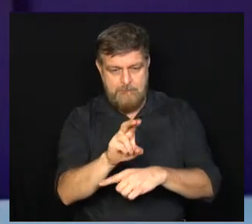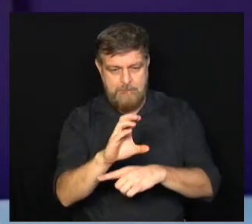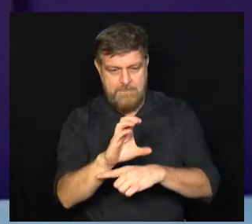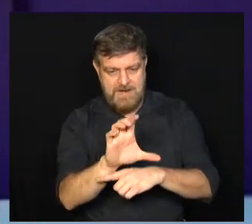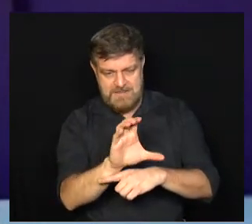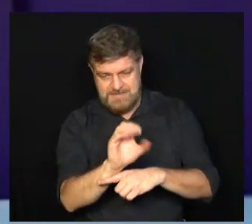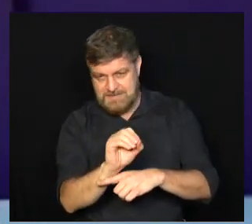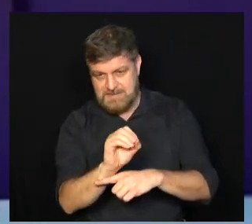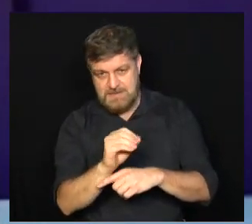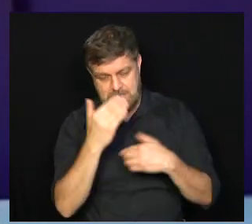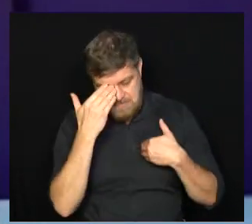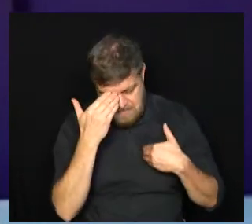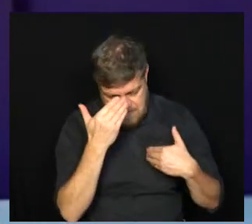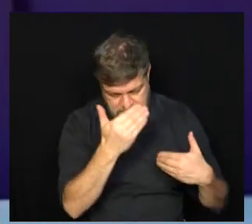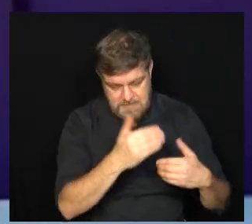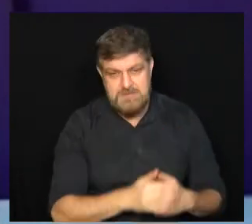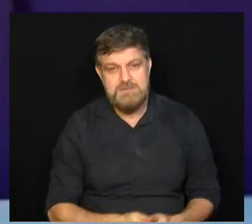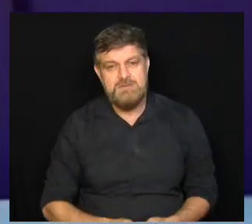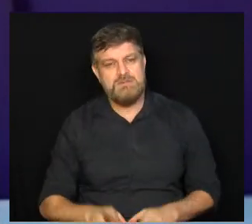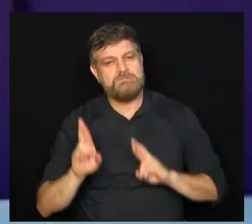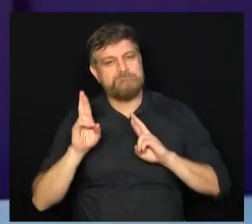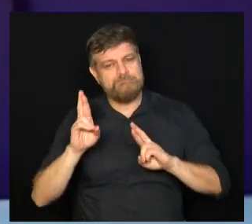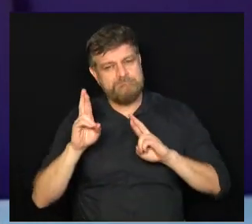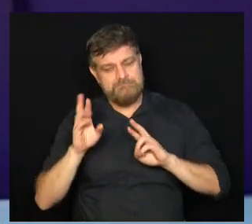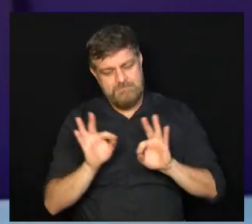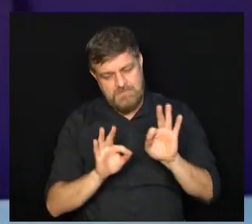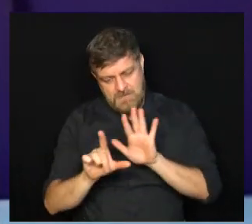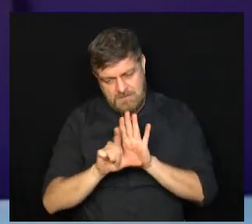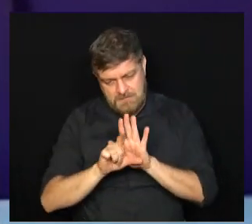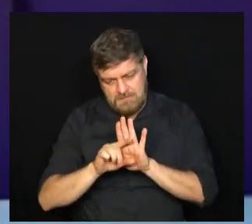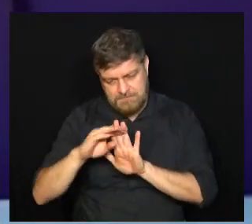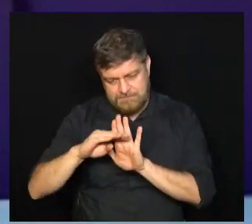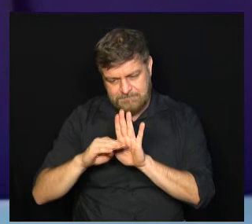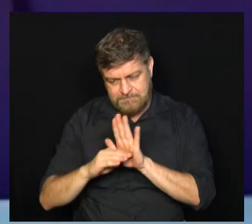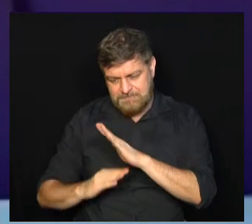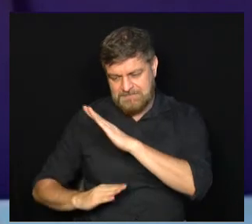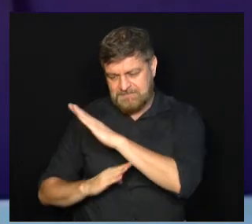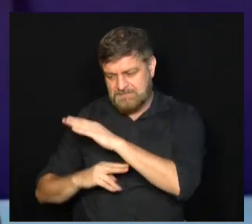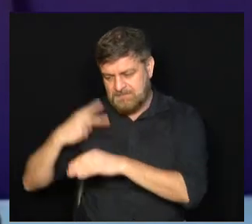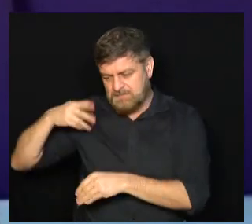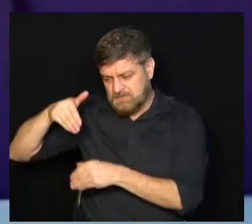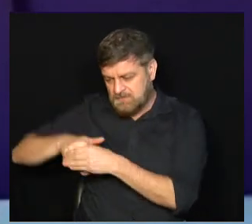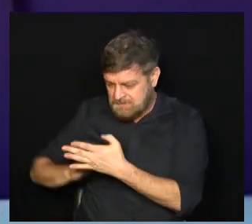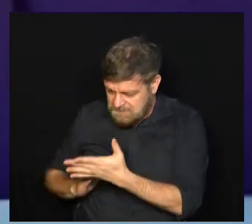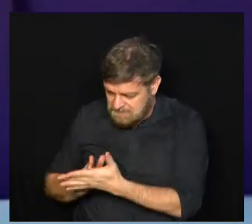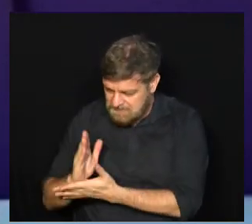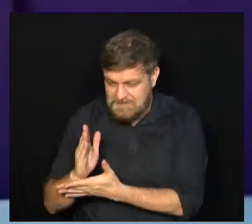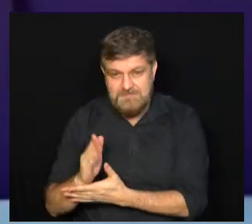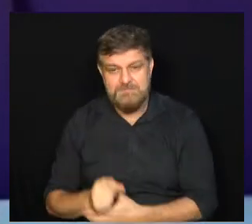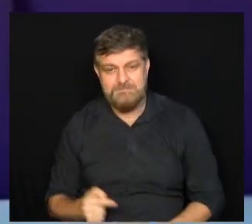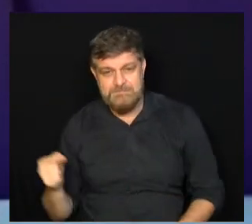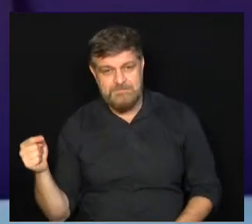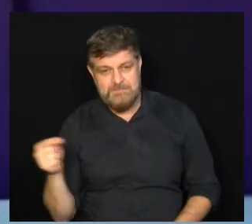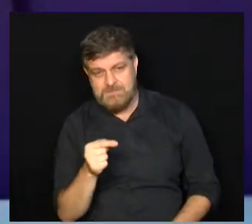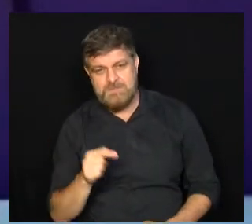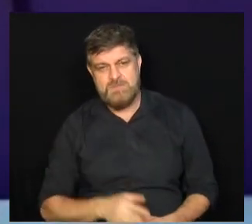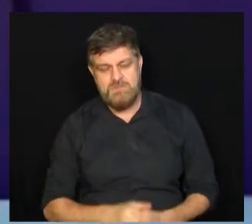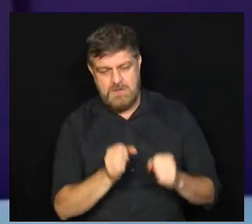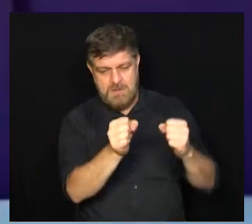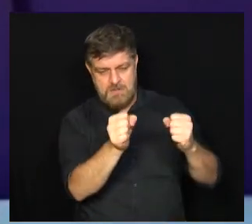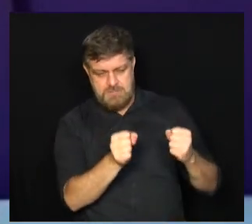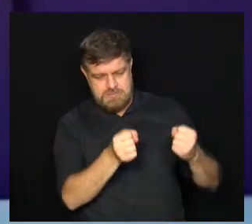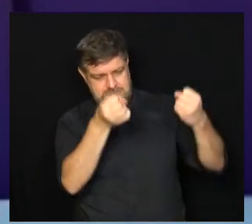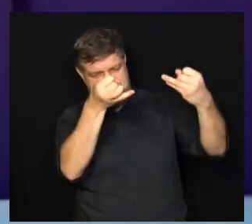de todos, dizer que eu também estou na torcida para que esse projeto de lei seja aprovado. Eu acho que o Marcelo já falou muito bem